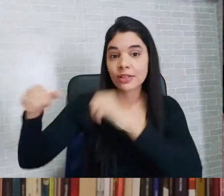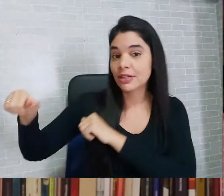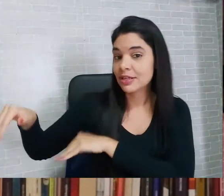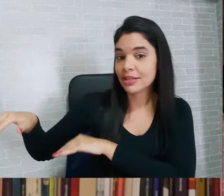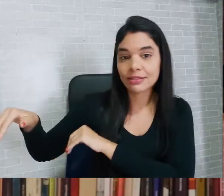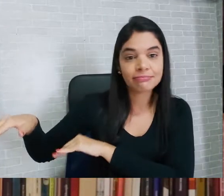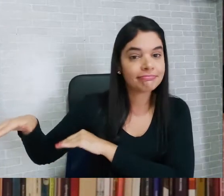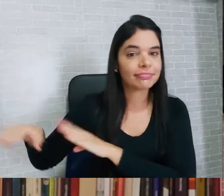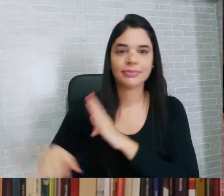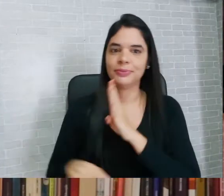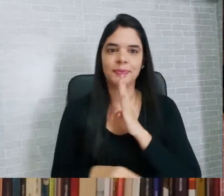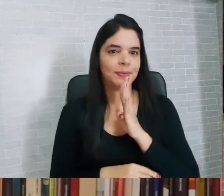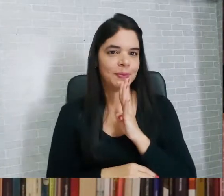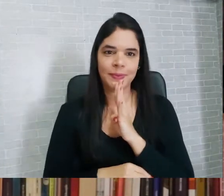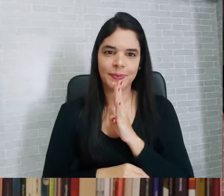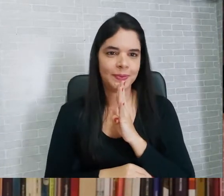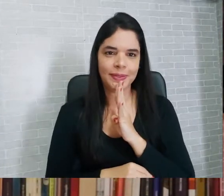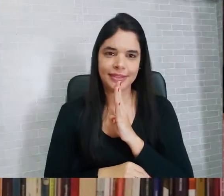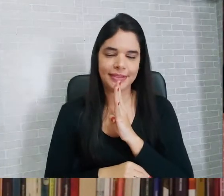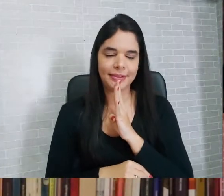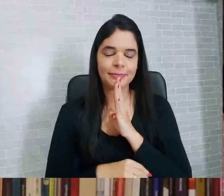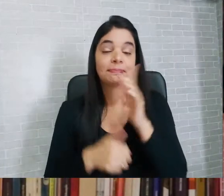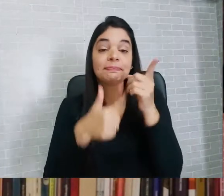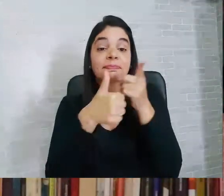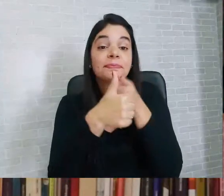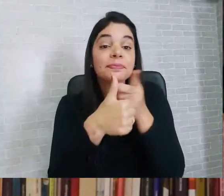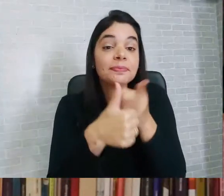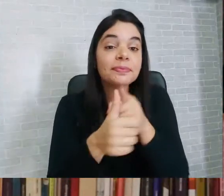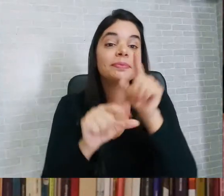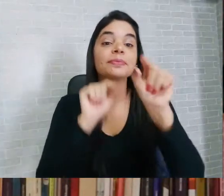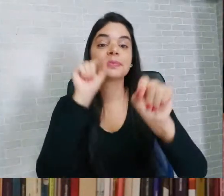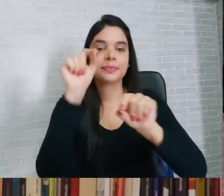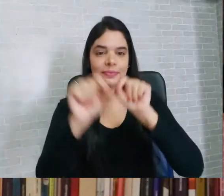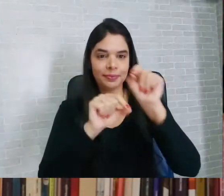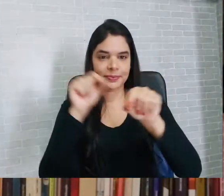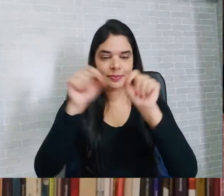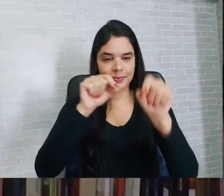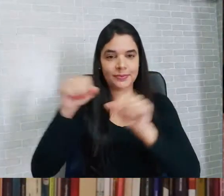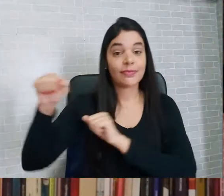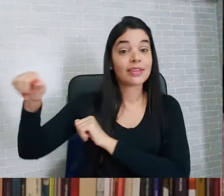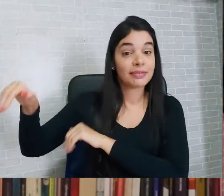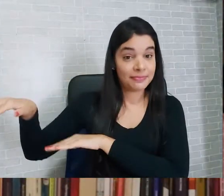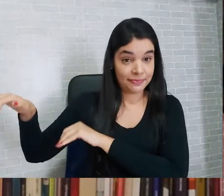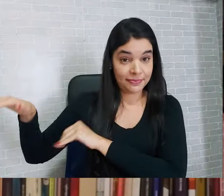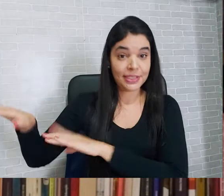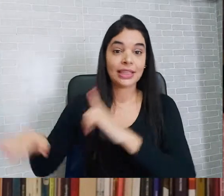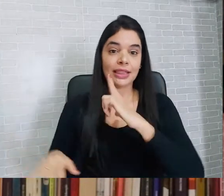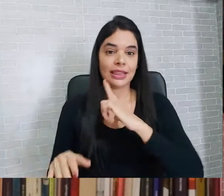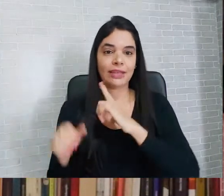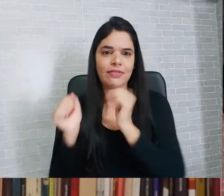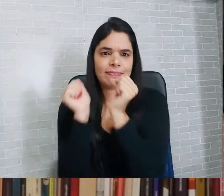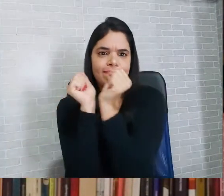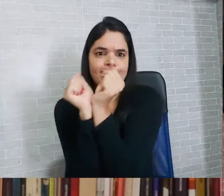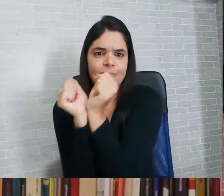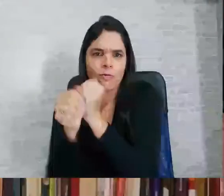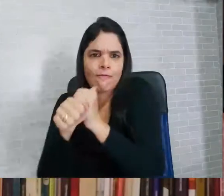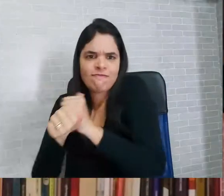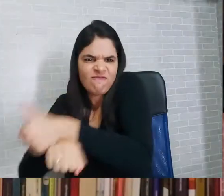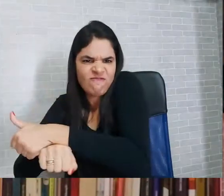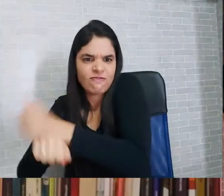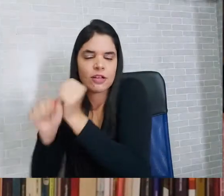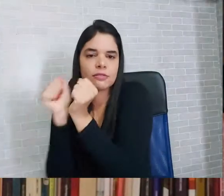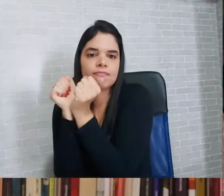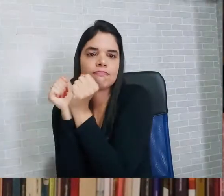conheceram. O primeiro é a questão que na Guiana Francesa nós tivemos as prisões forçadas.